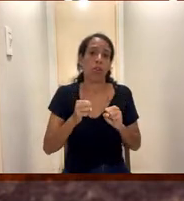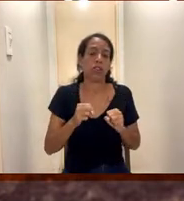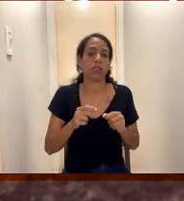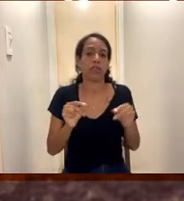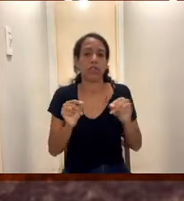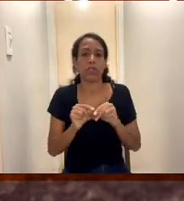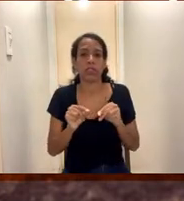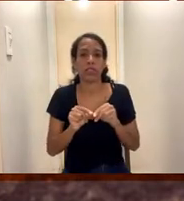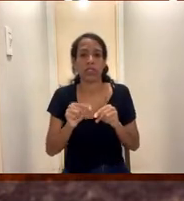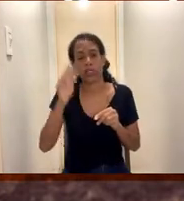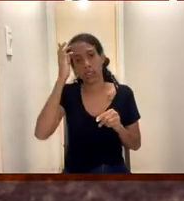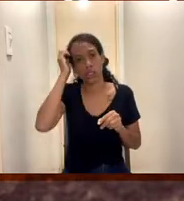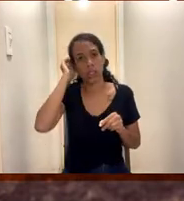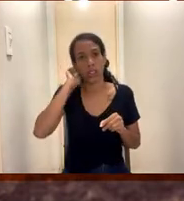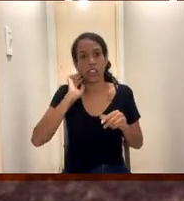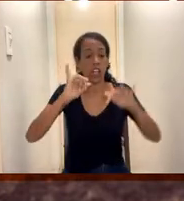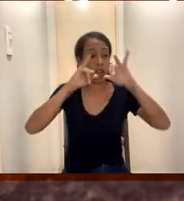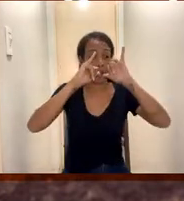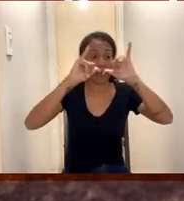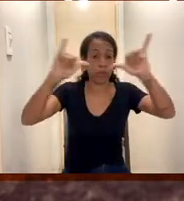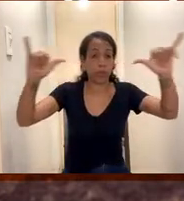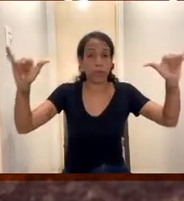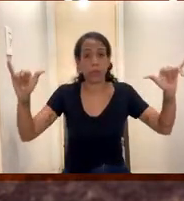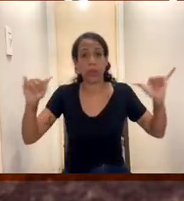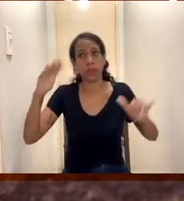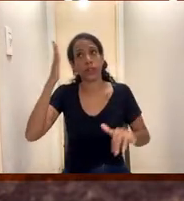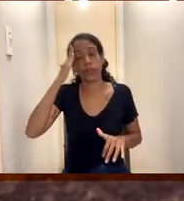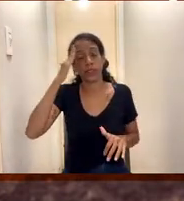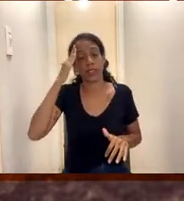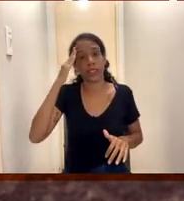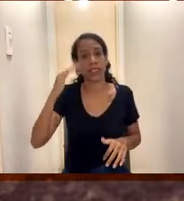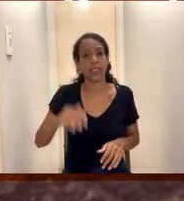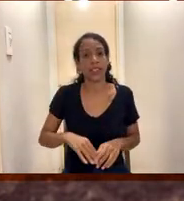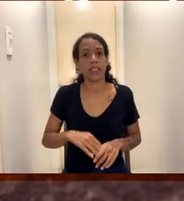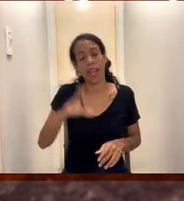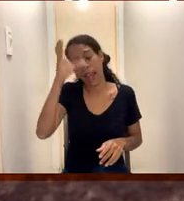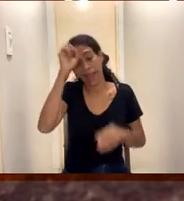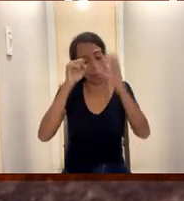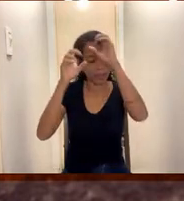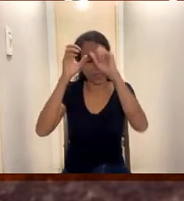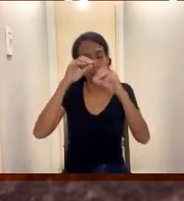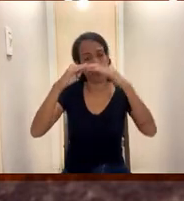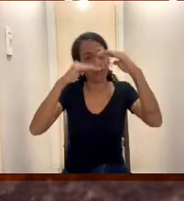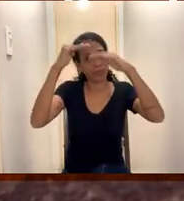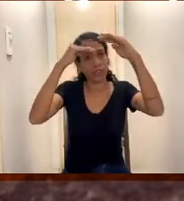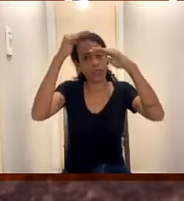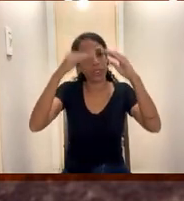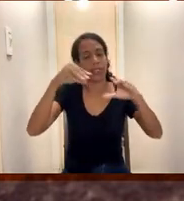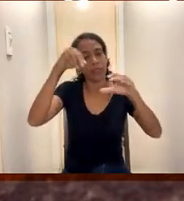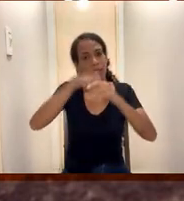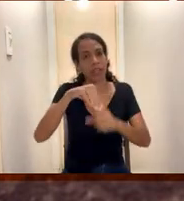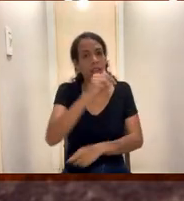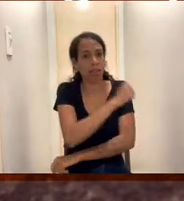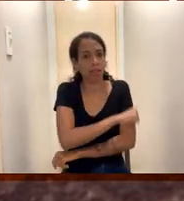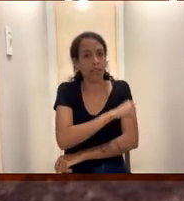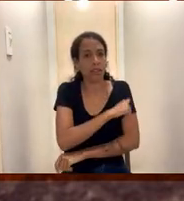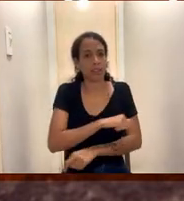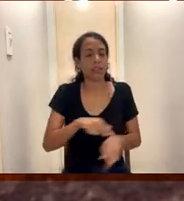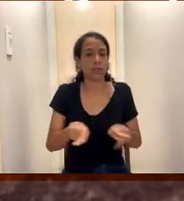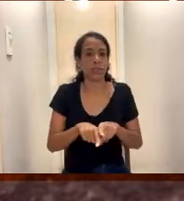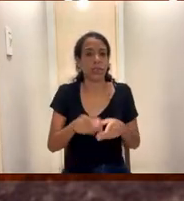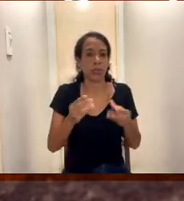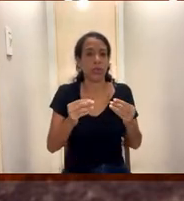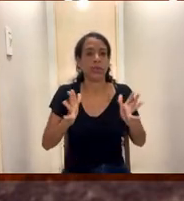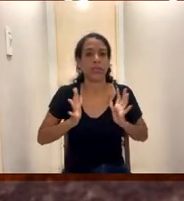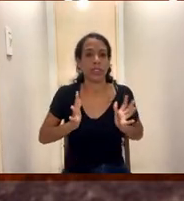de espalhar conhecimento, com o objetivo de aprendizagem nos processos de sala de aula. São sempre materiais